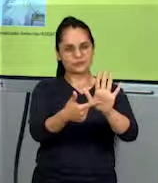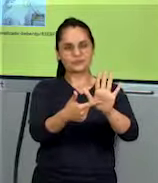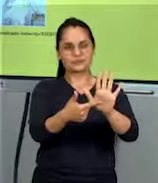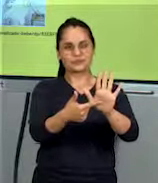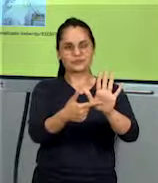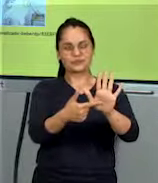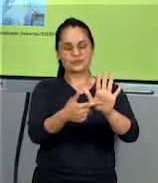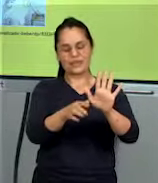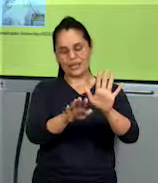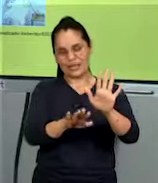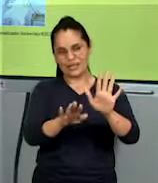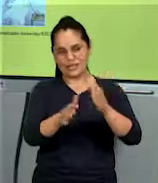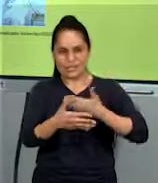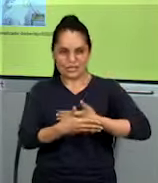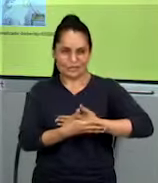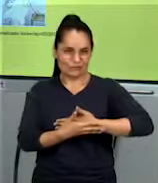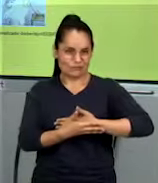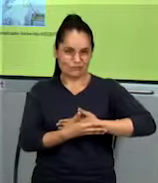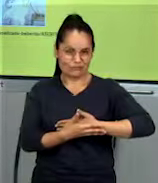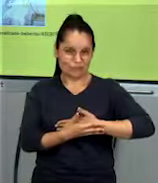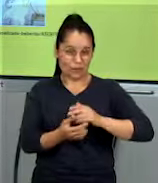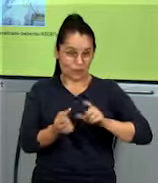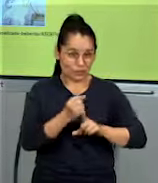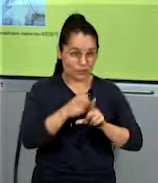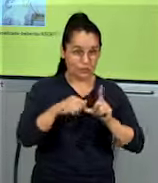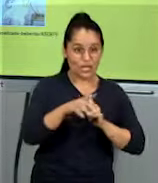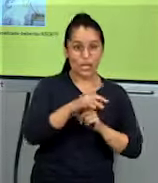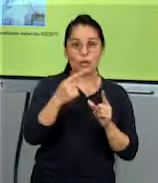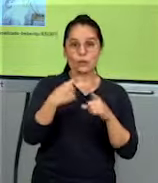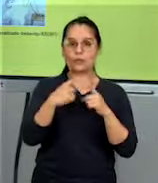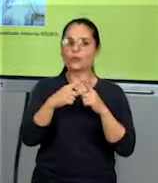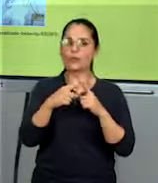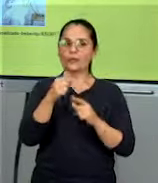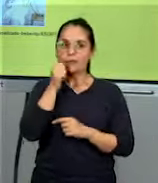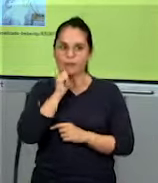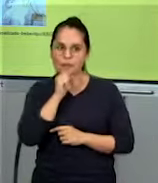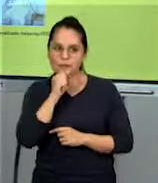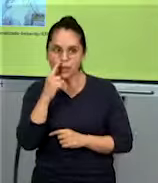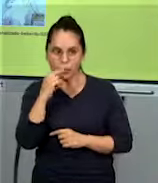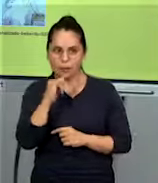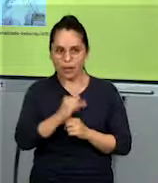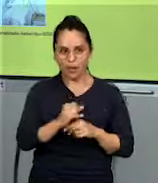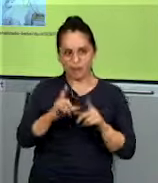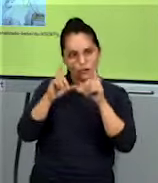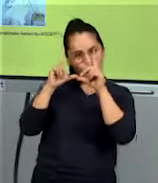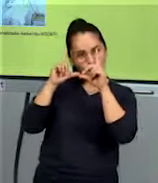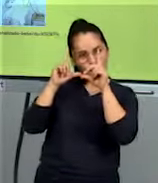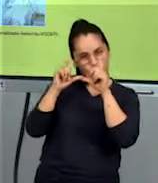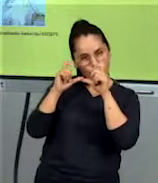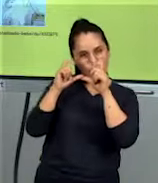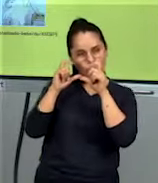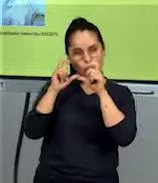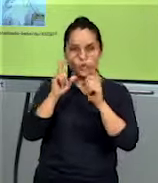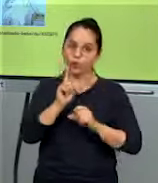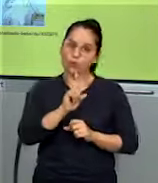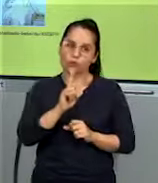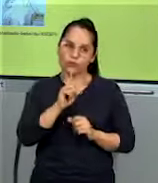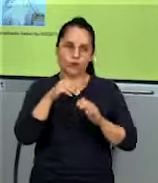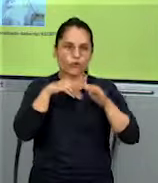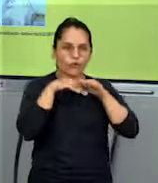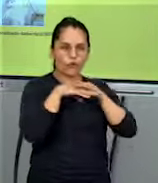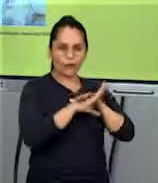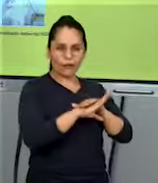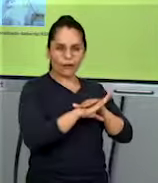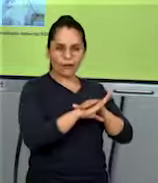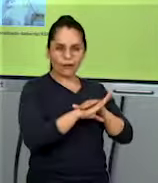apresentando aquela criança que nasceu para a sociedade. Porque, afinal de contas, a mãe e o pai vão lá tirar fotinho e eles não vão guardar essa